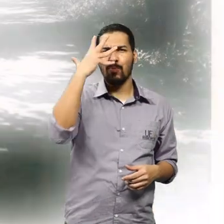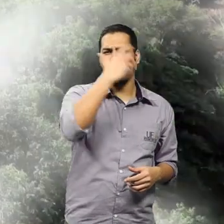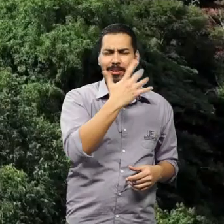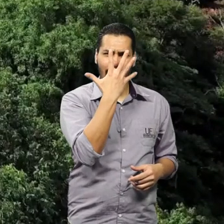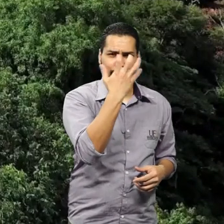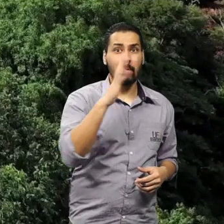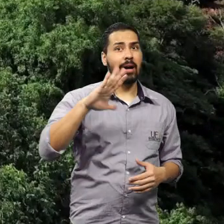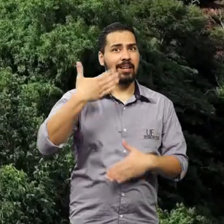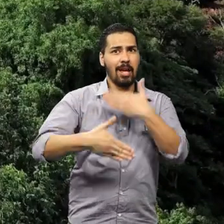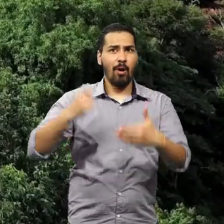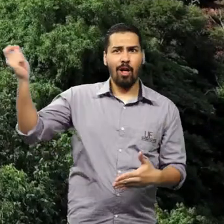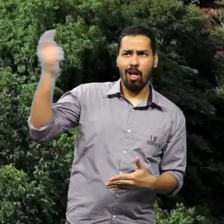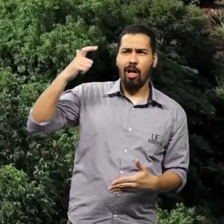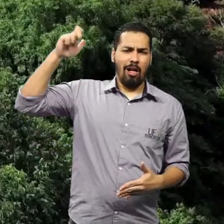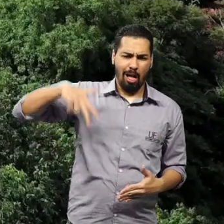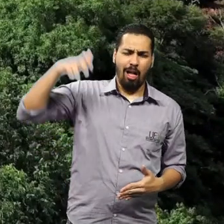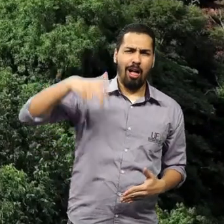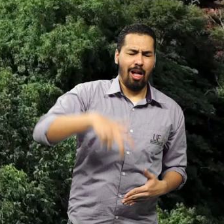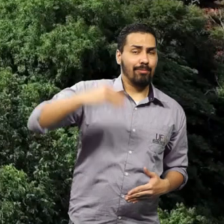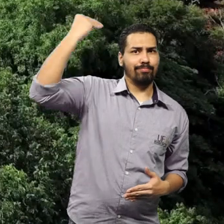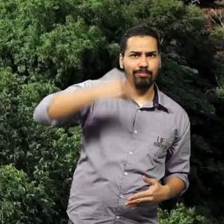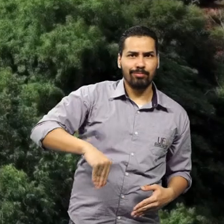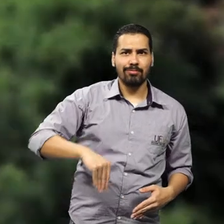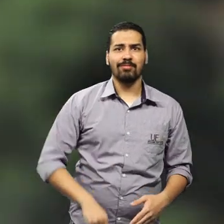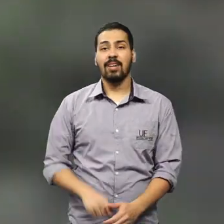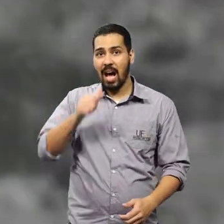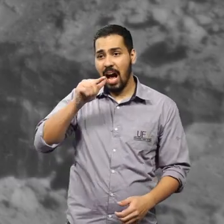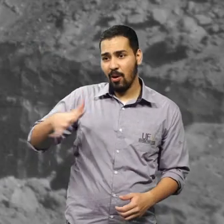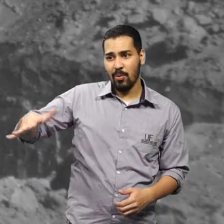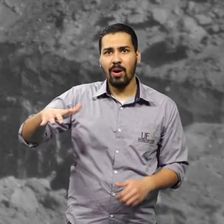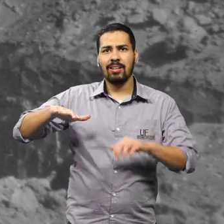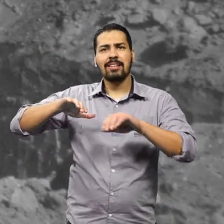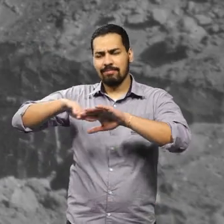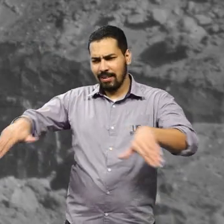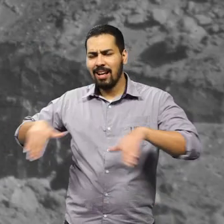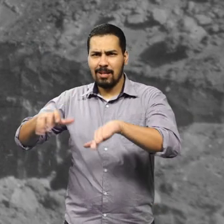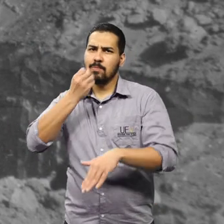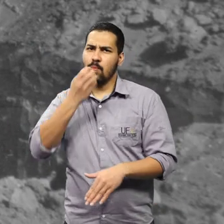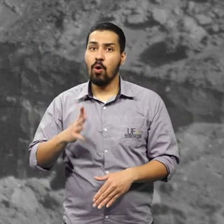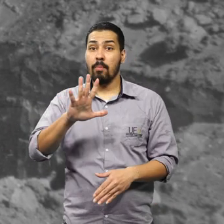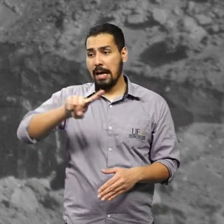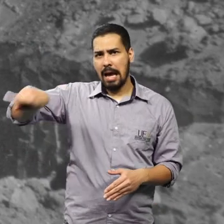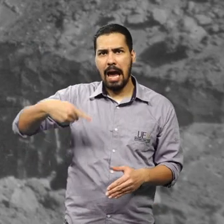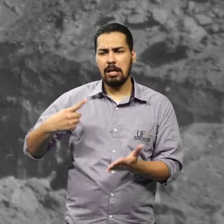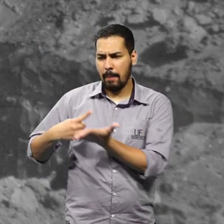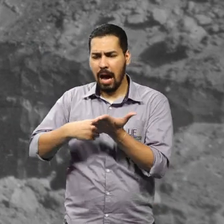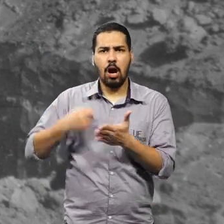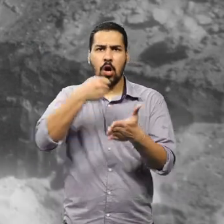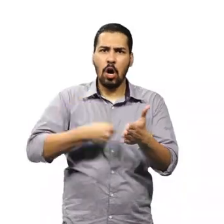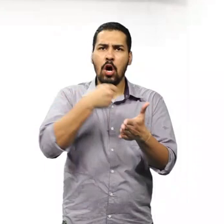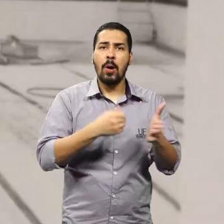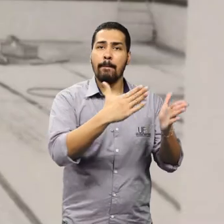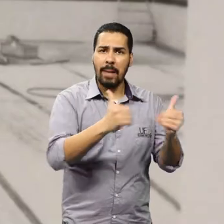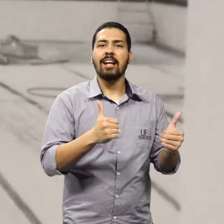ter que seguir a pé debaixo de sol até a outra ponta. Nadar na lagoa era bom, mas o pessoal se cansou e